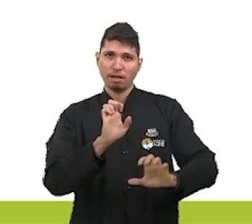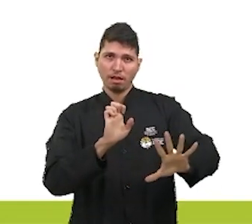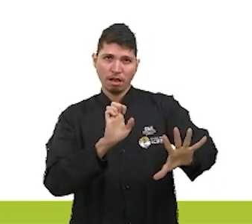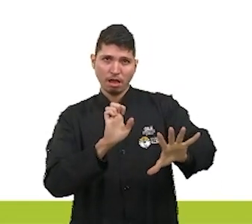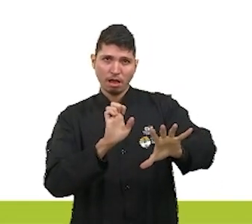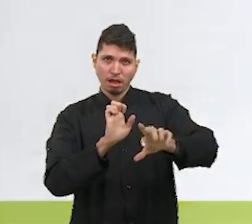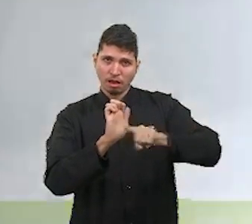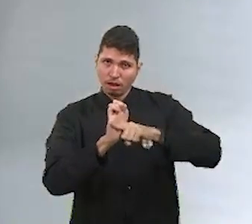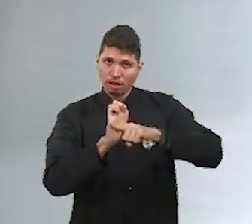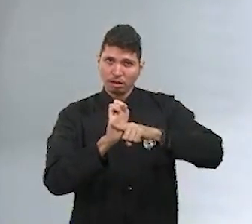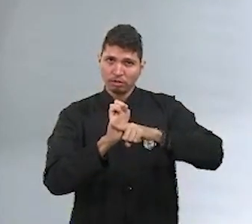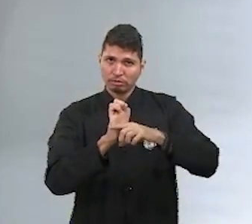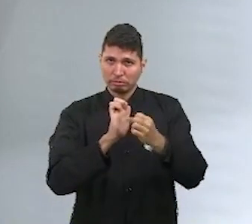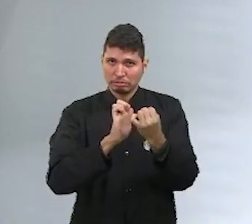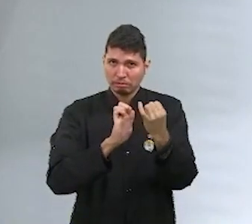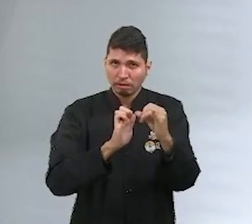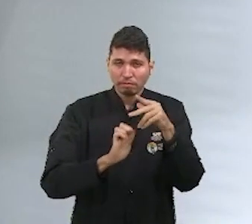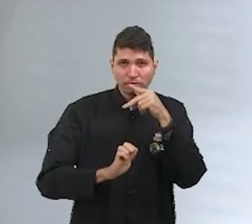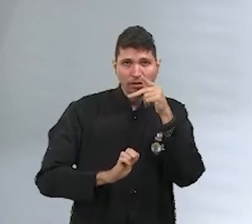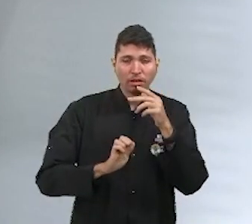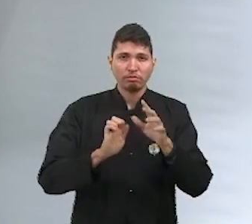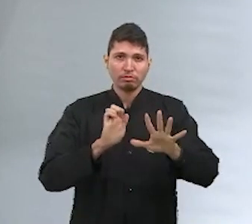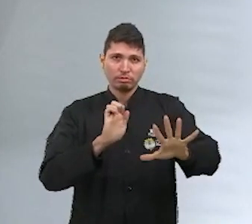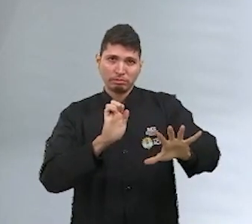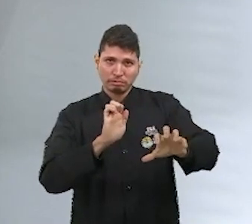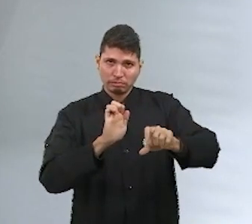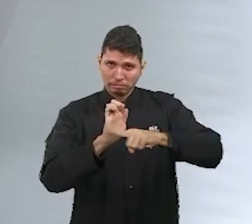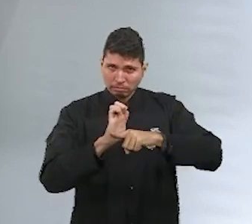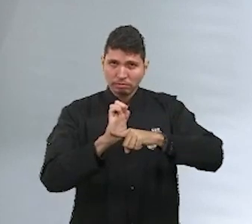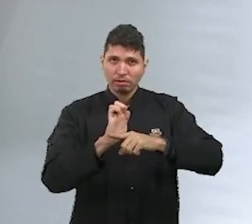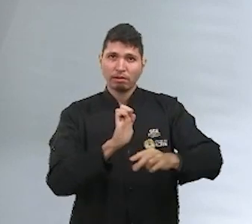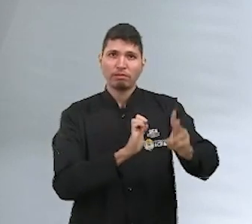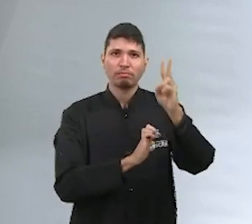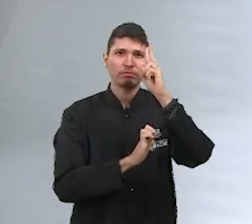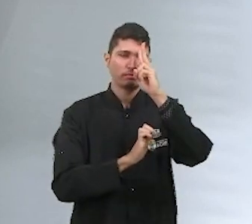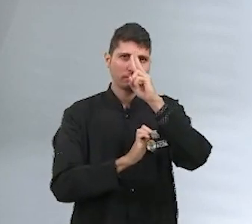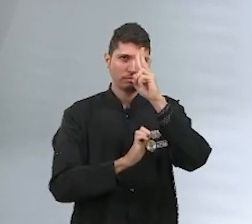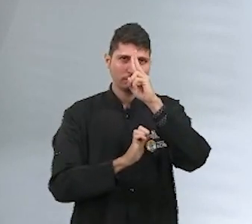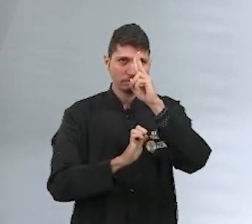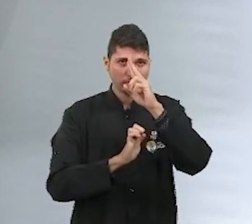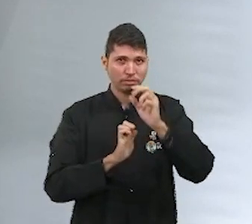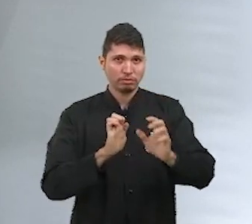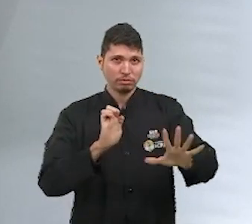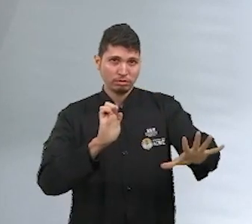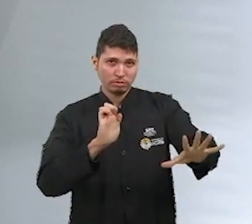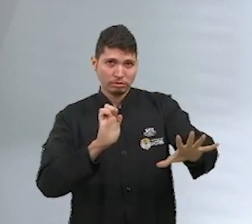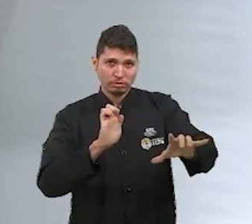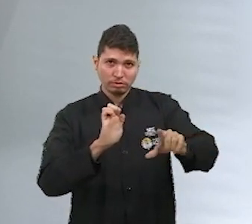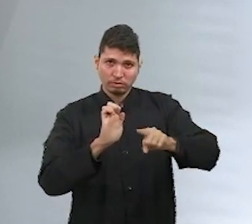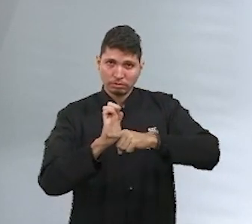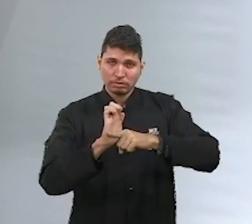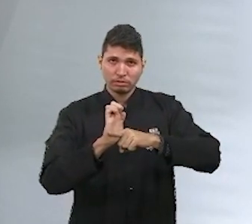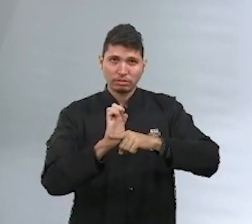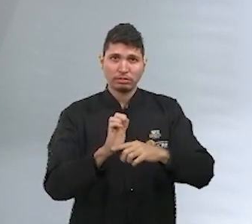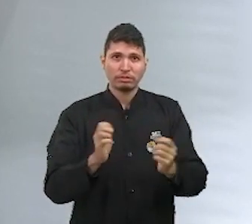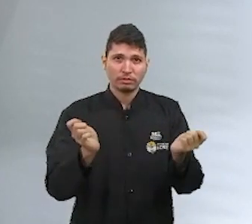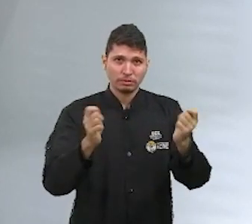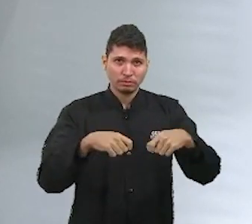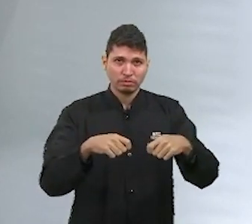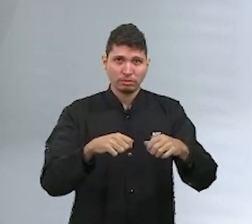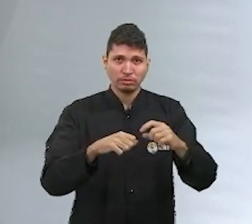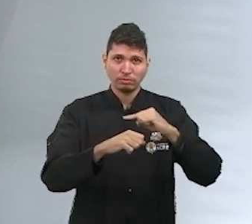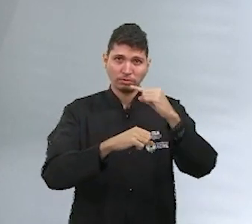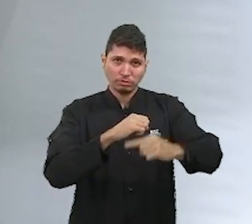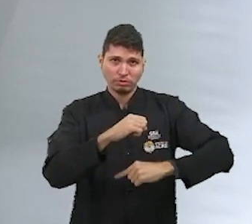eletronegatividade. Falou de eletronegatividade, lembrou que eletronegatividade é a capacidade que o